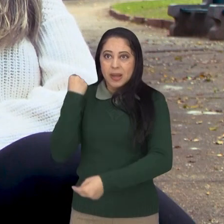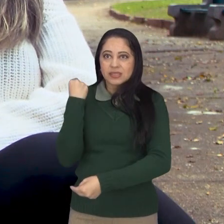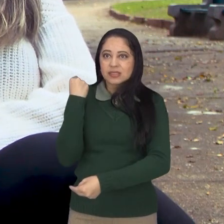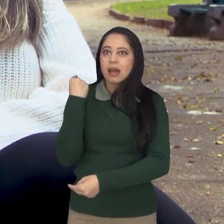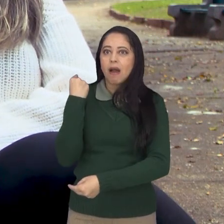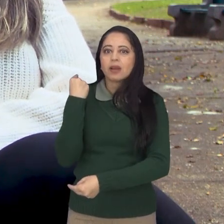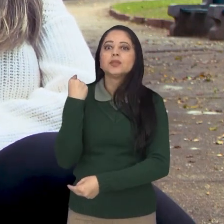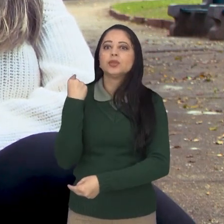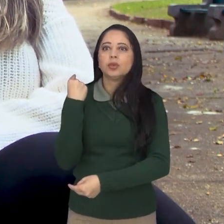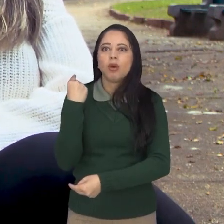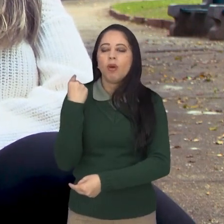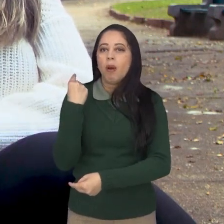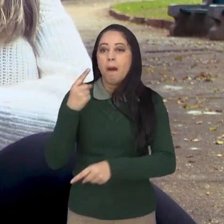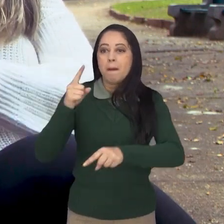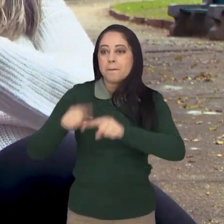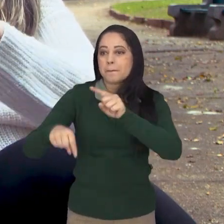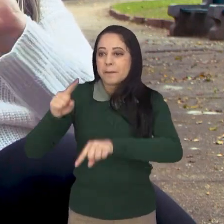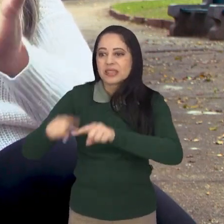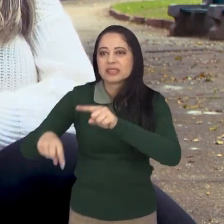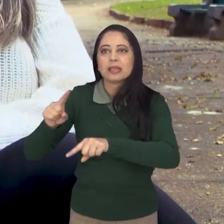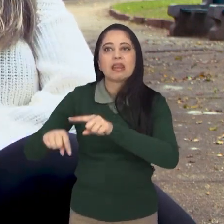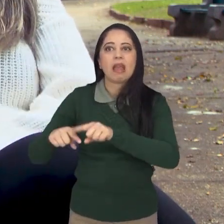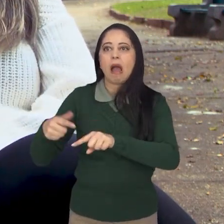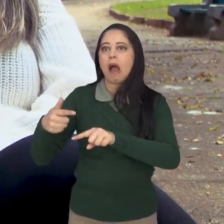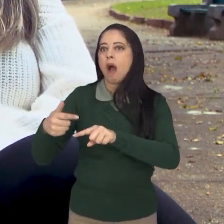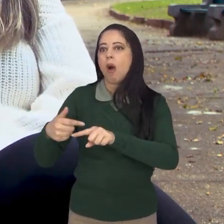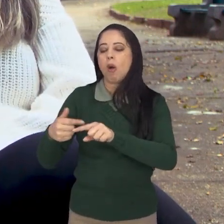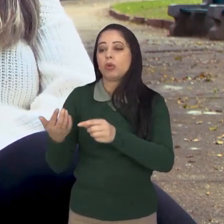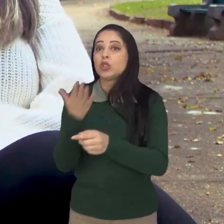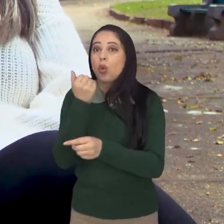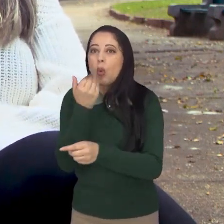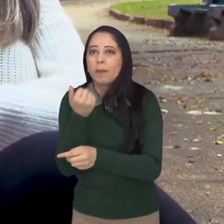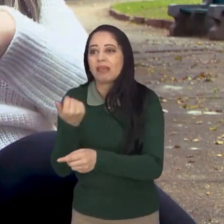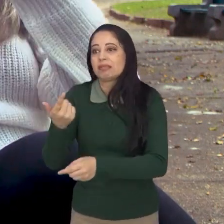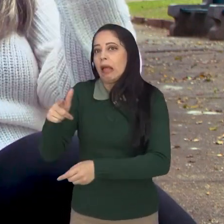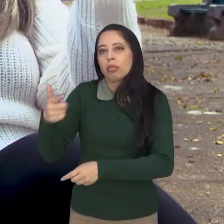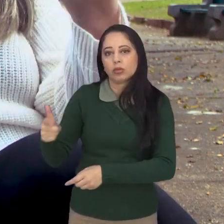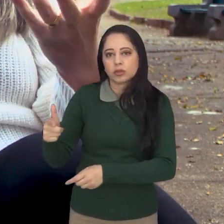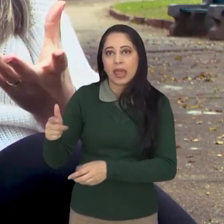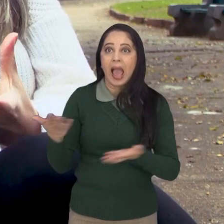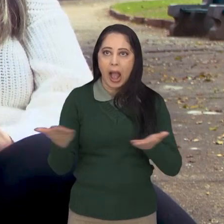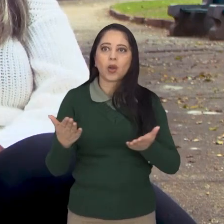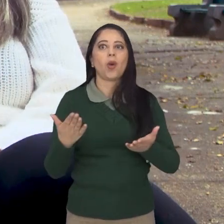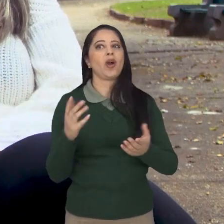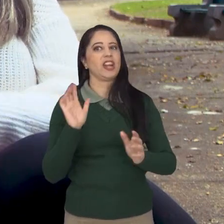mais limitado. Então hoje não, hoje a gente encontra vários produtos,